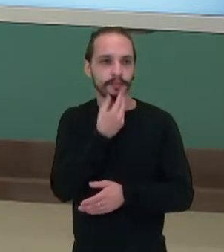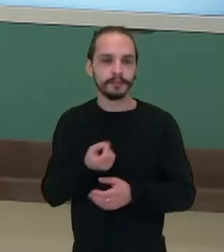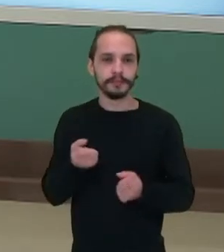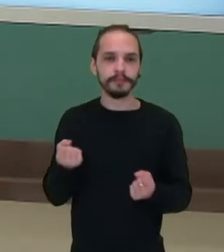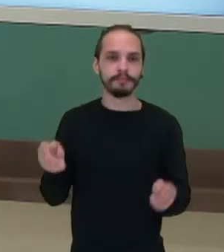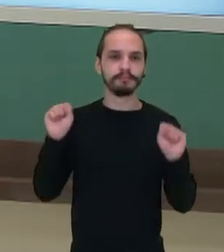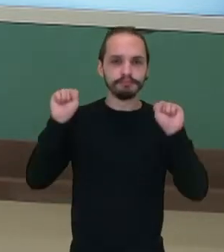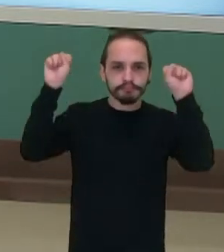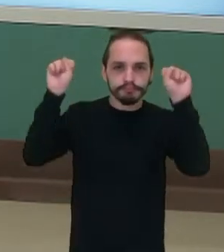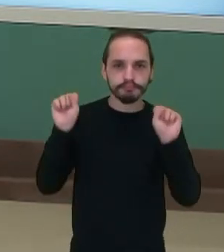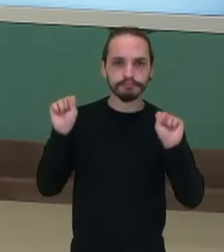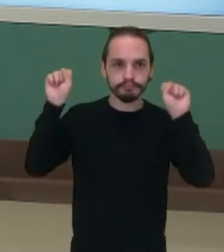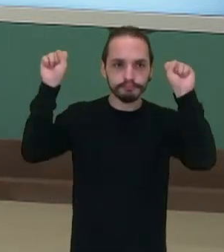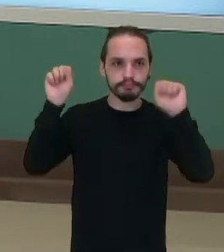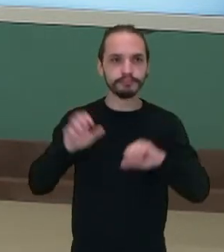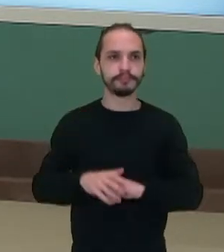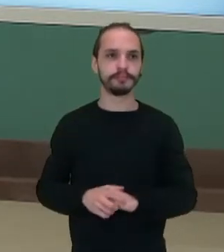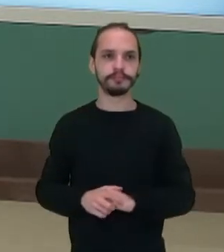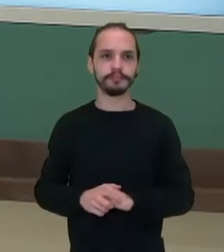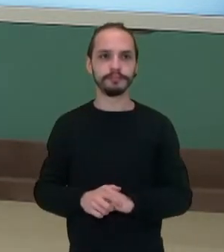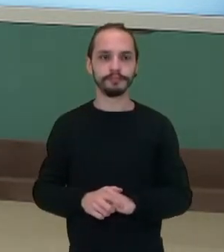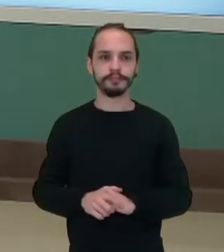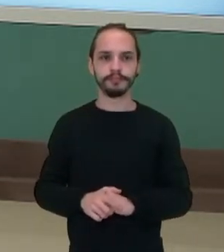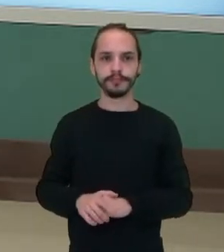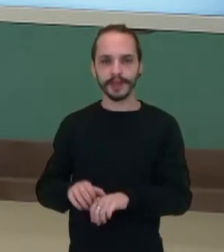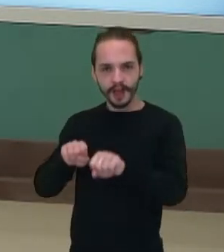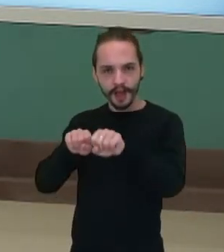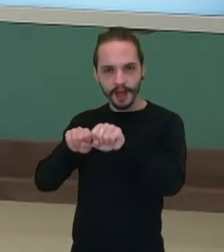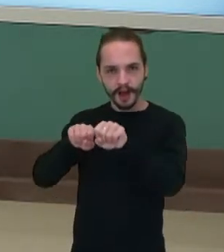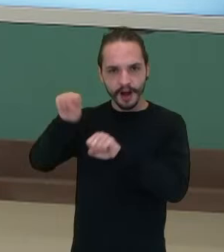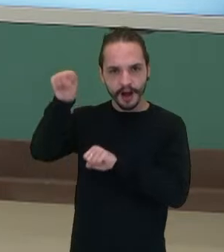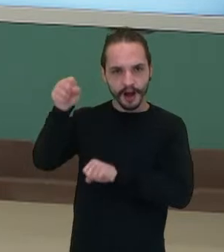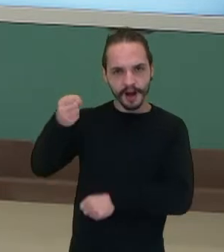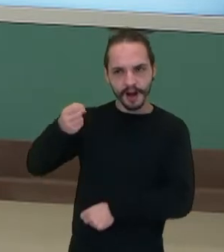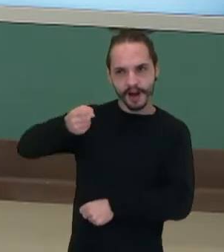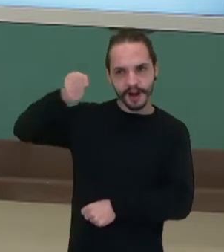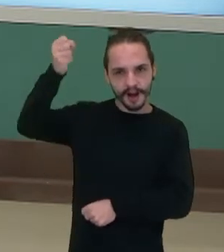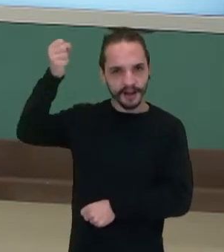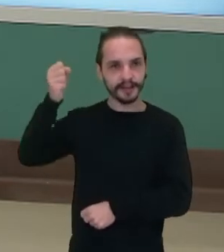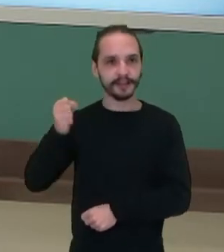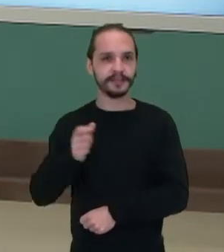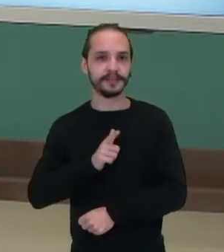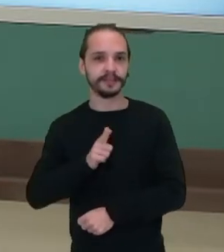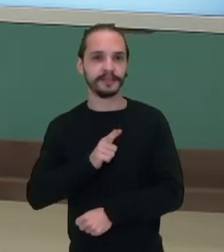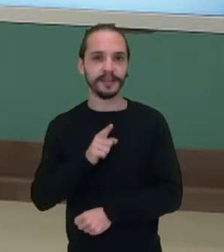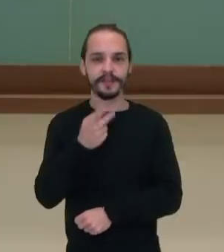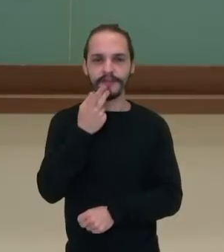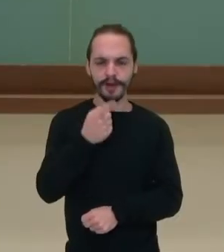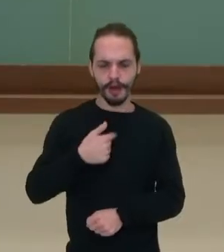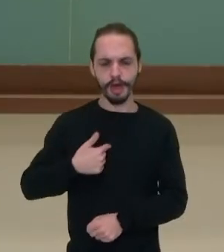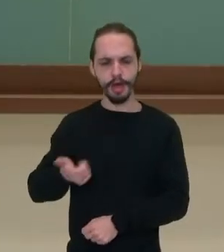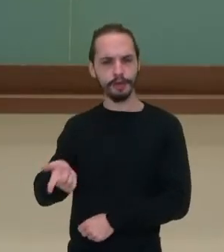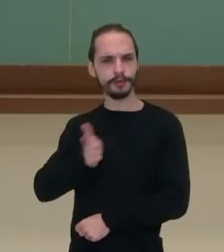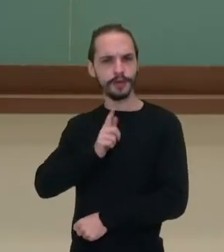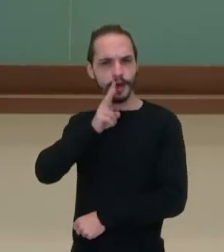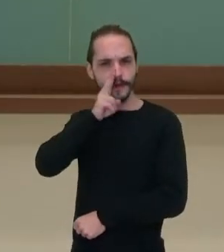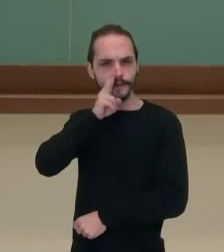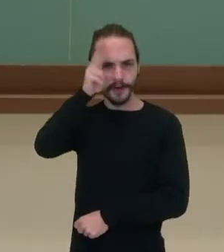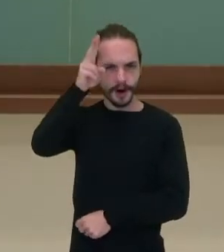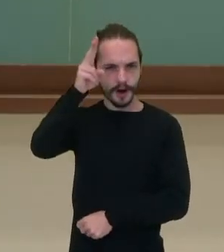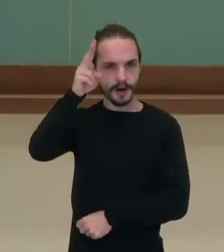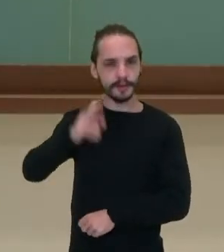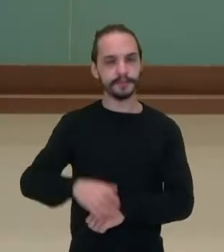supino, né? E aqui você tem o He-Man, né? O He-Man, ele tem a famosa fala, né? Eu tenho a força,